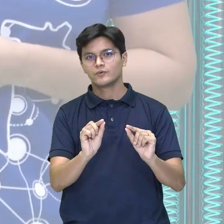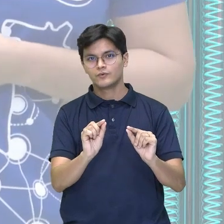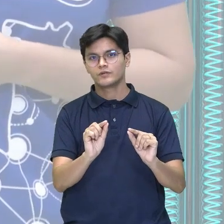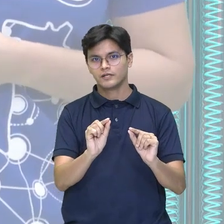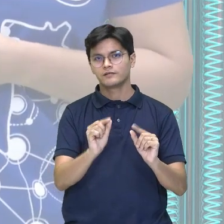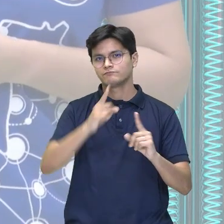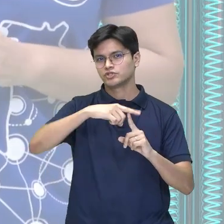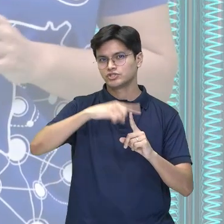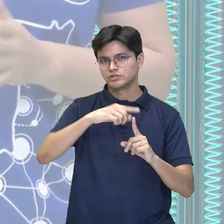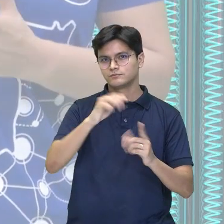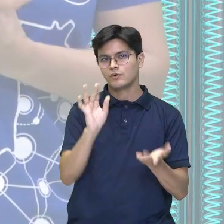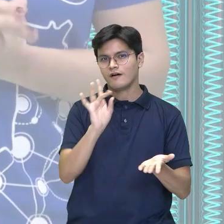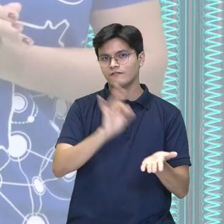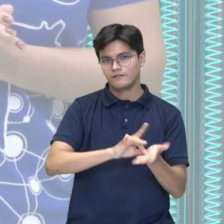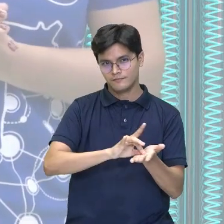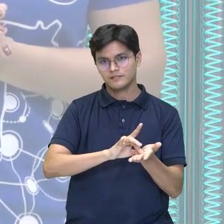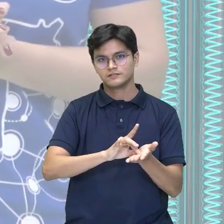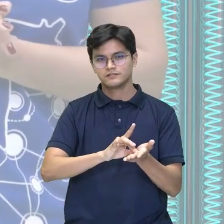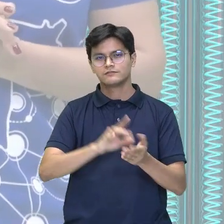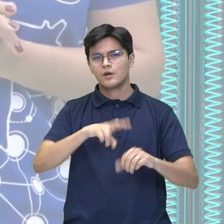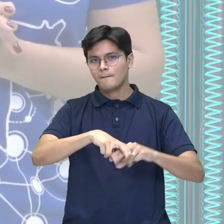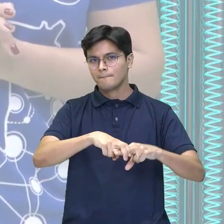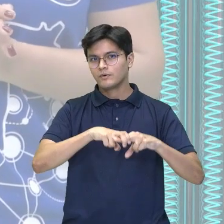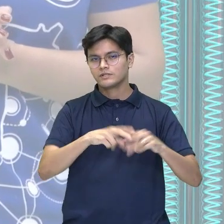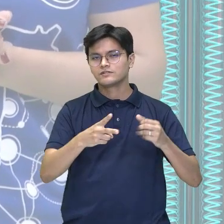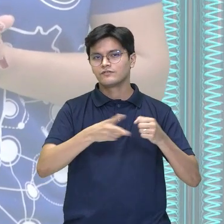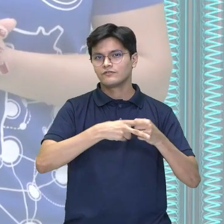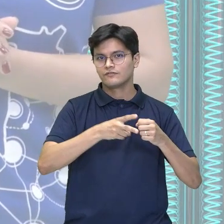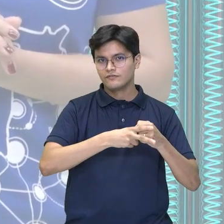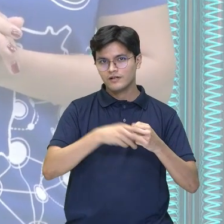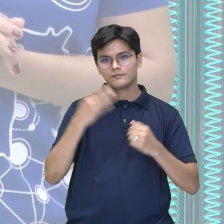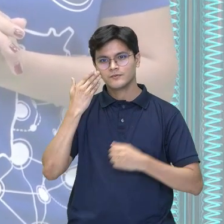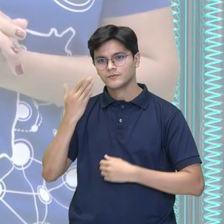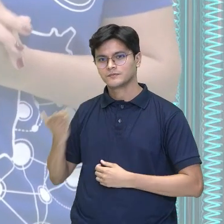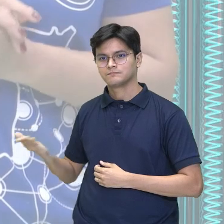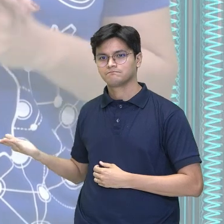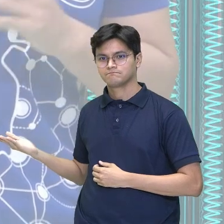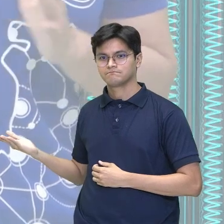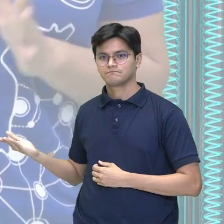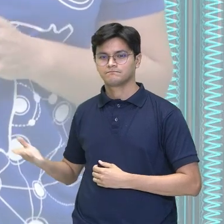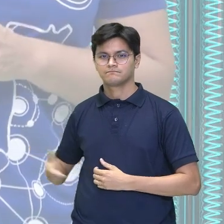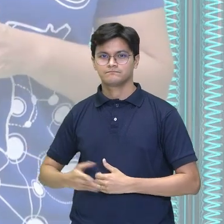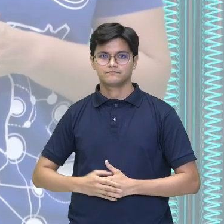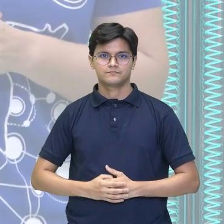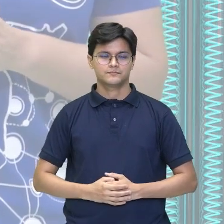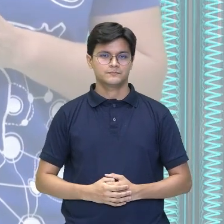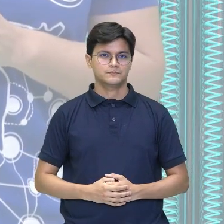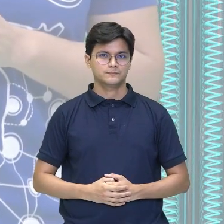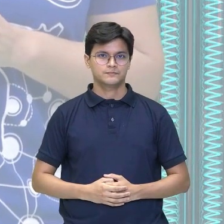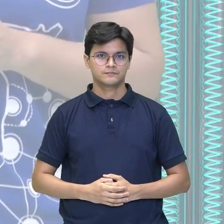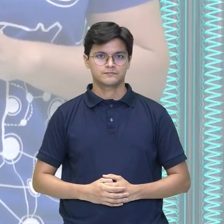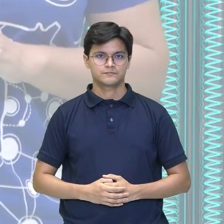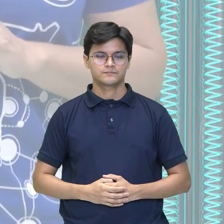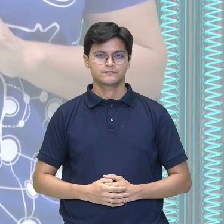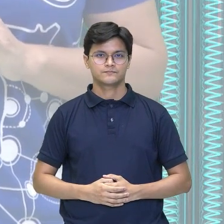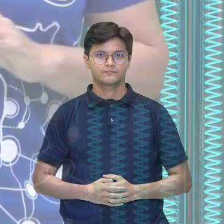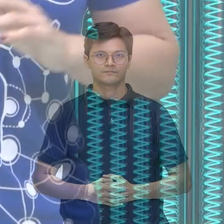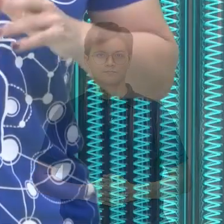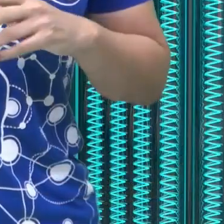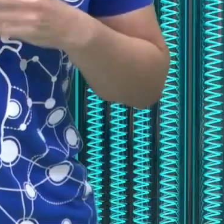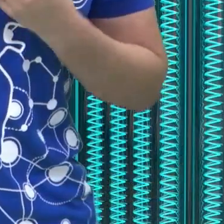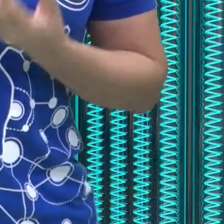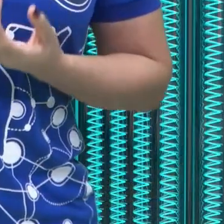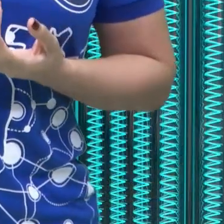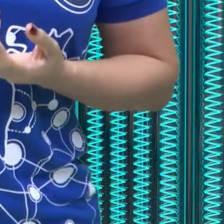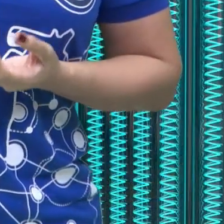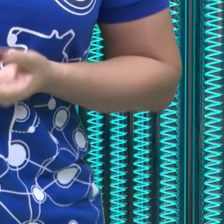afirmativa. Por isso que o meu verbo, aqui no caso, ele foi modificado, tá bom? Então,